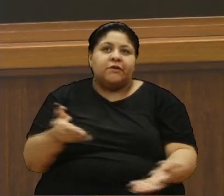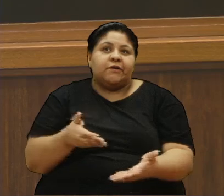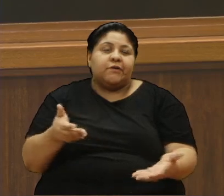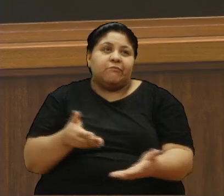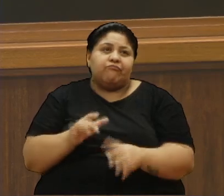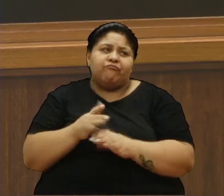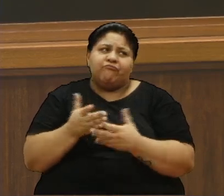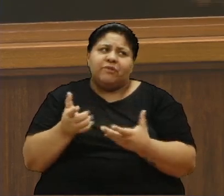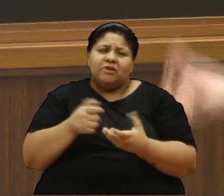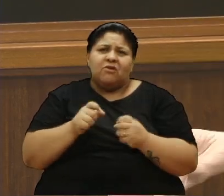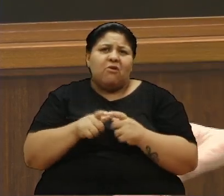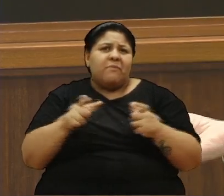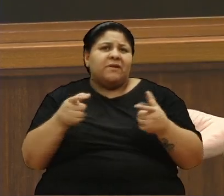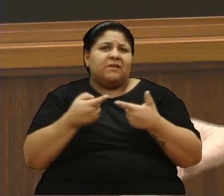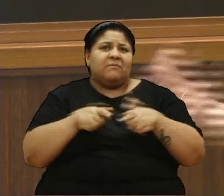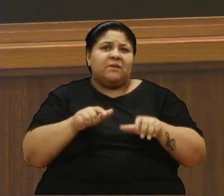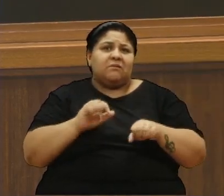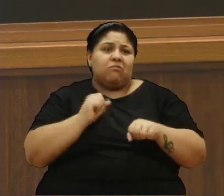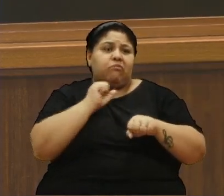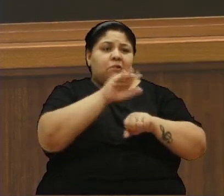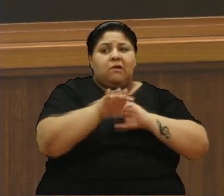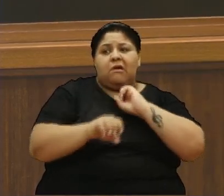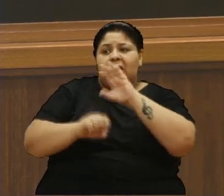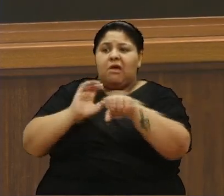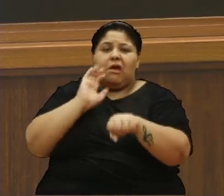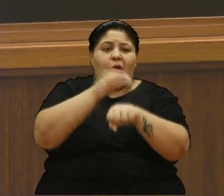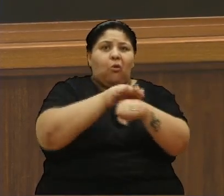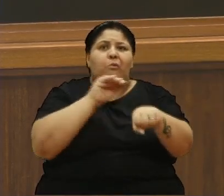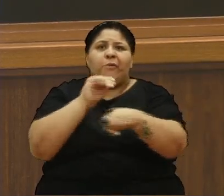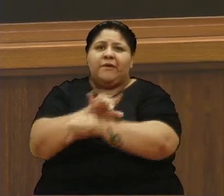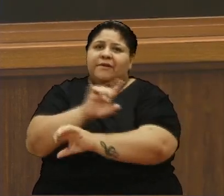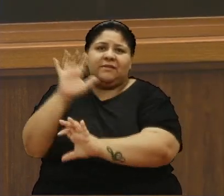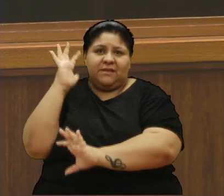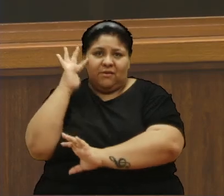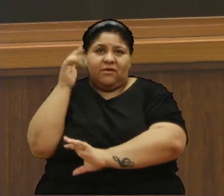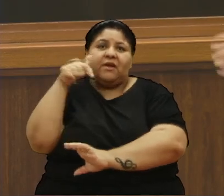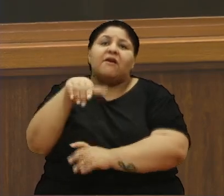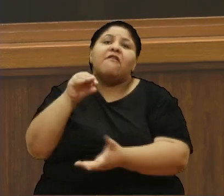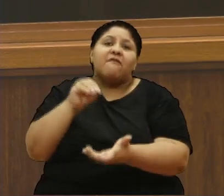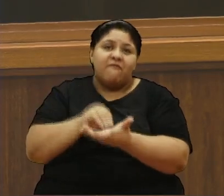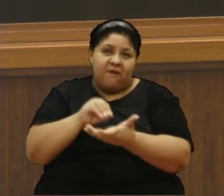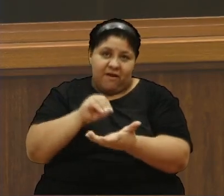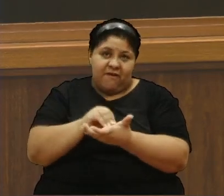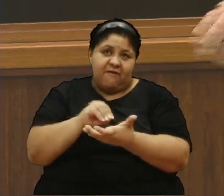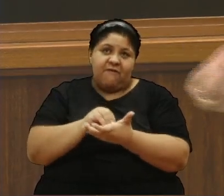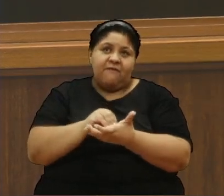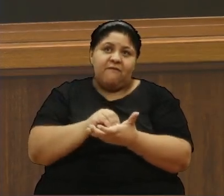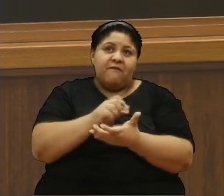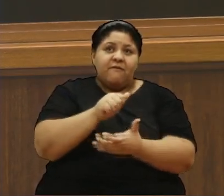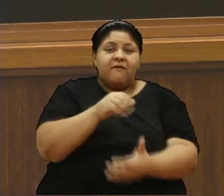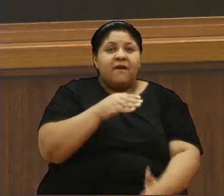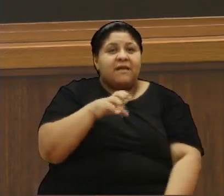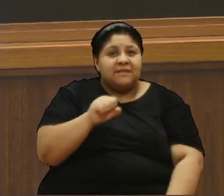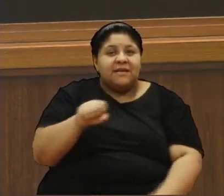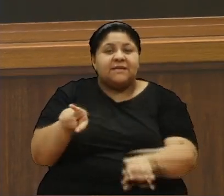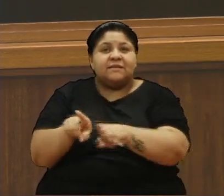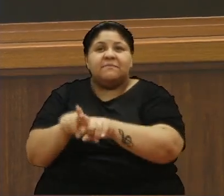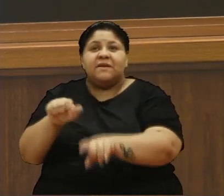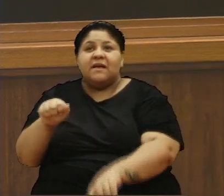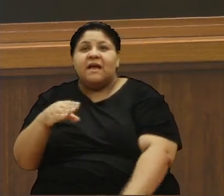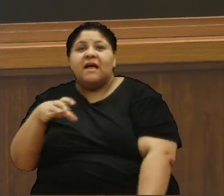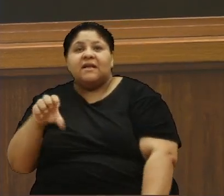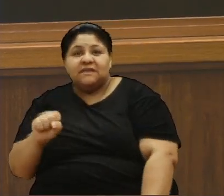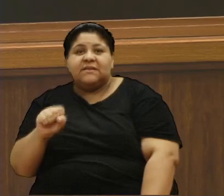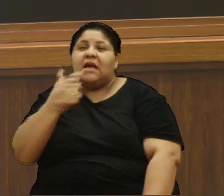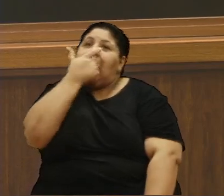que ia aumentar, mas joga de um para o outro, o que não resolve, porque nós temos carências, tanto de ACS como de ACEs. Então, acho